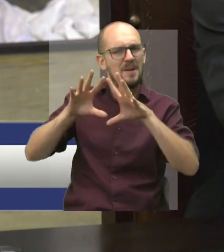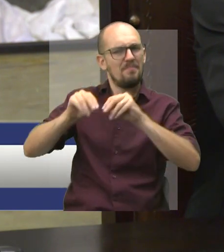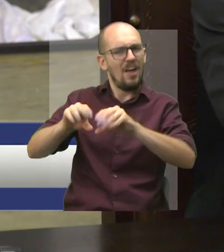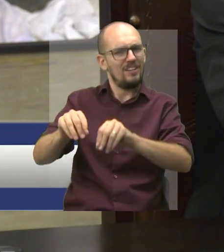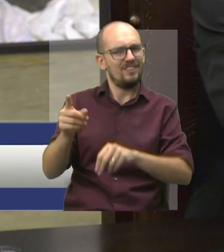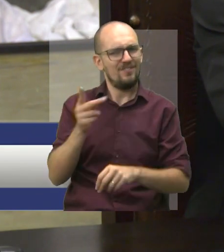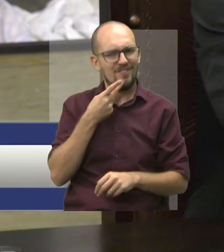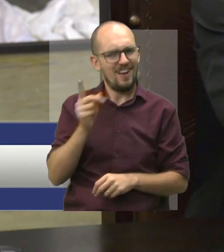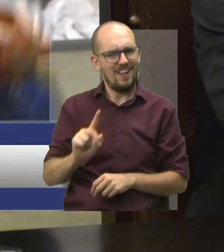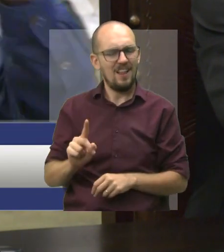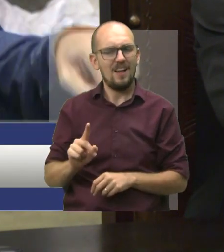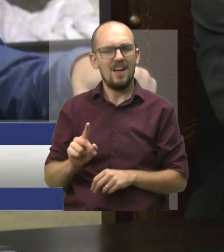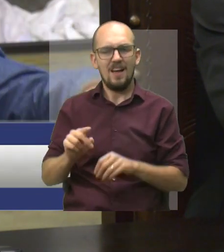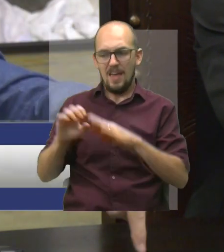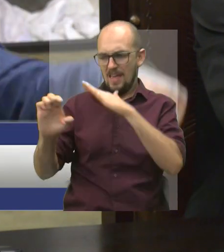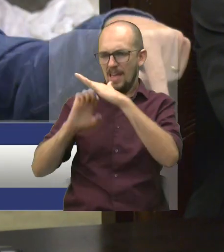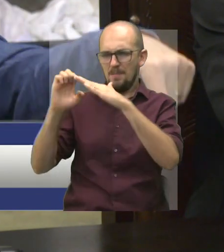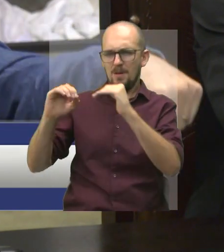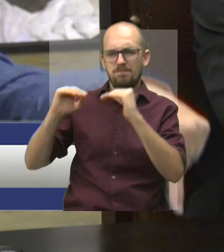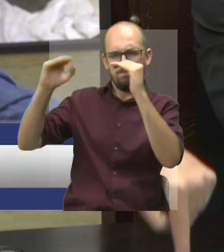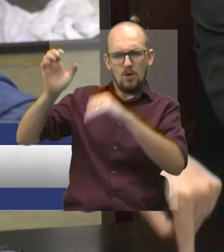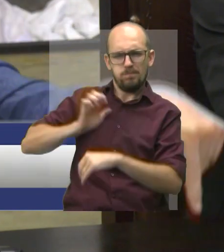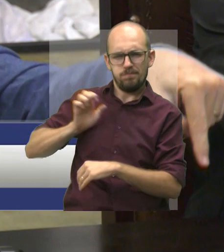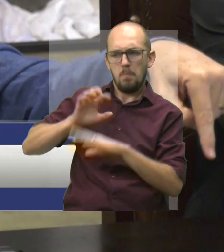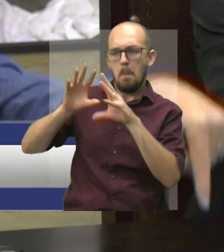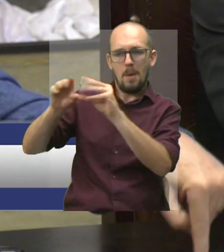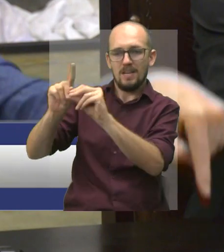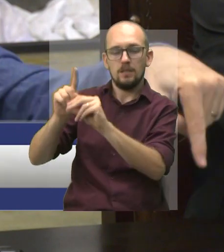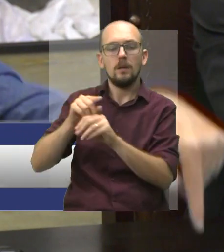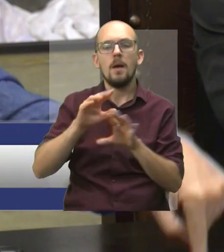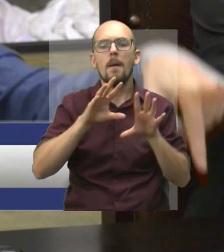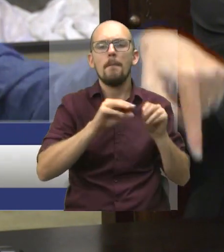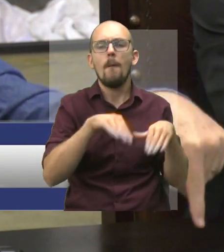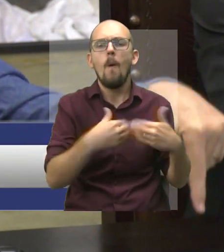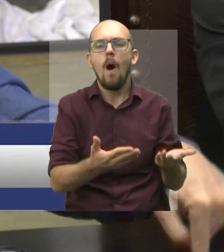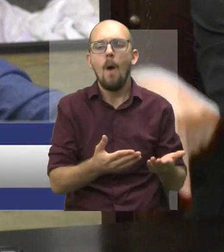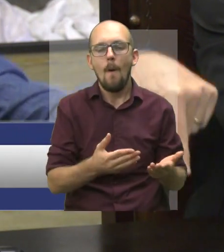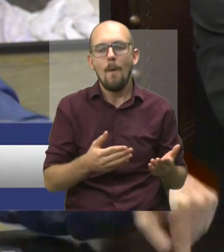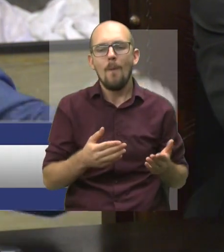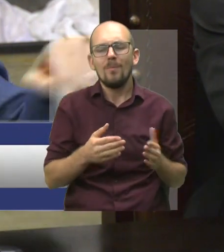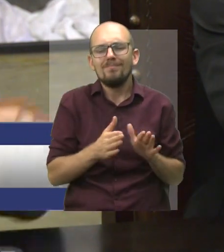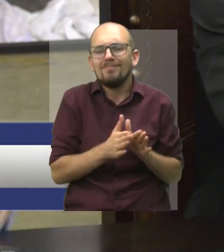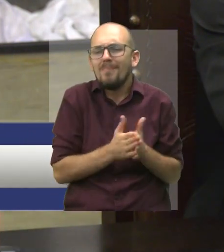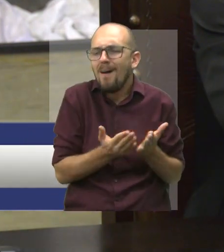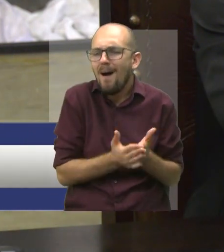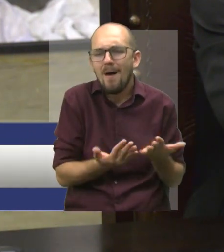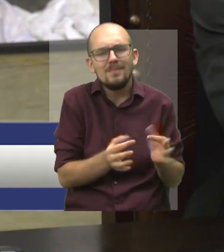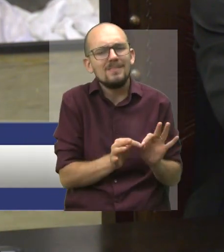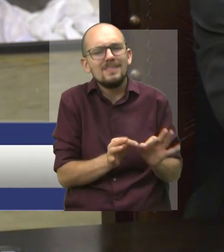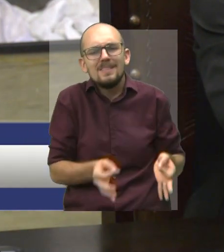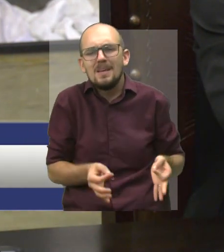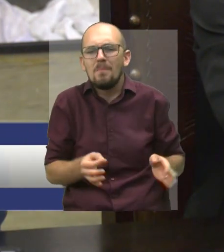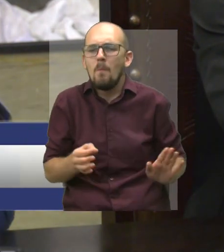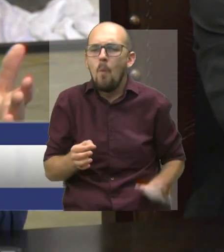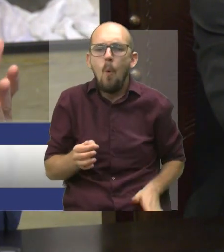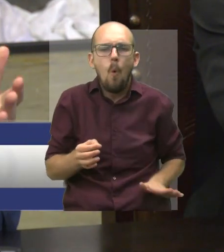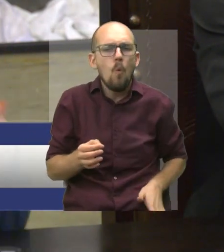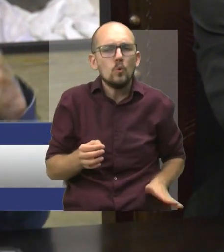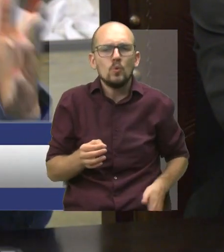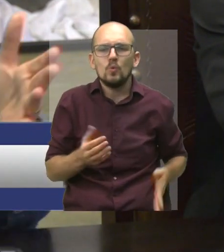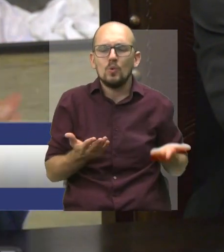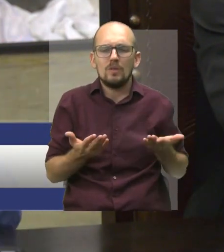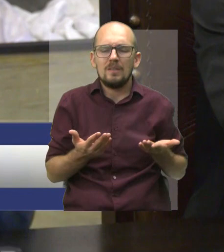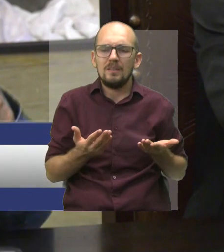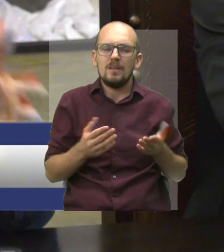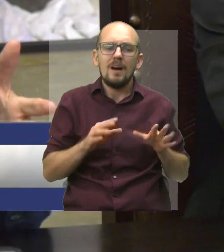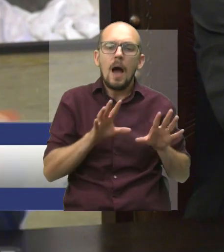ele quer mexer? No nosso bolso, no bolso, principalmente do mais humilde e do mais pobre. Onde já se viu um benefício,